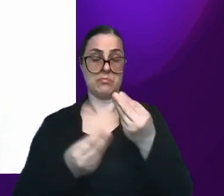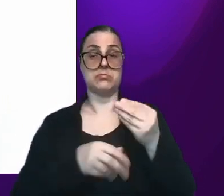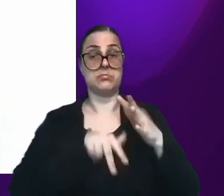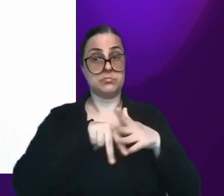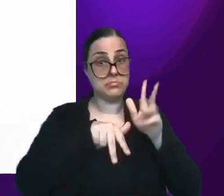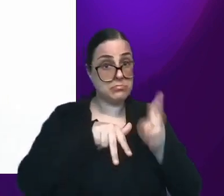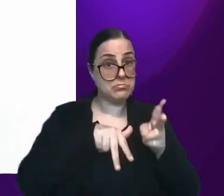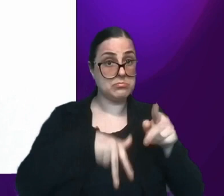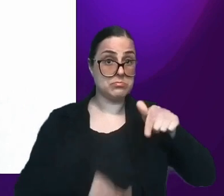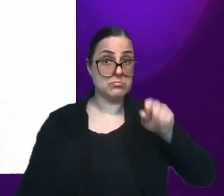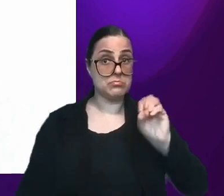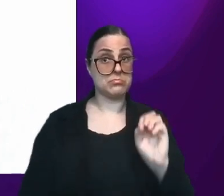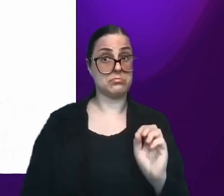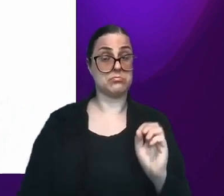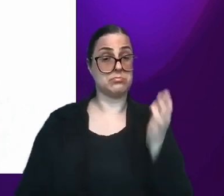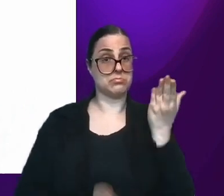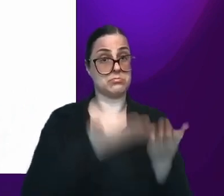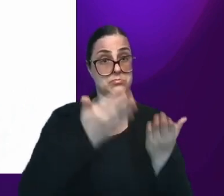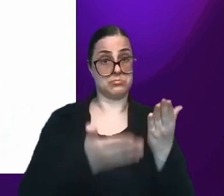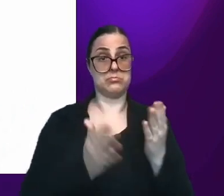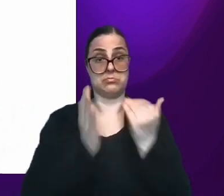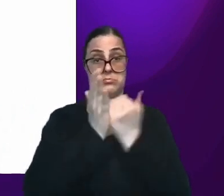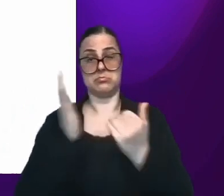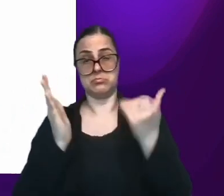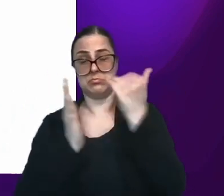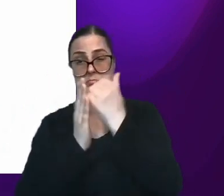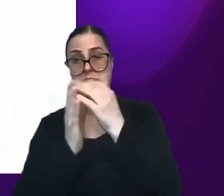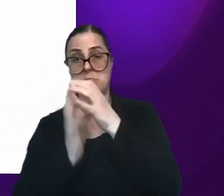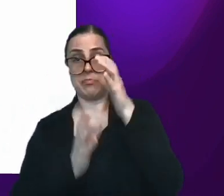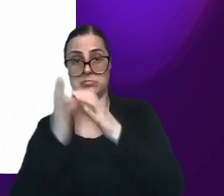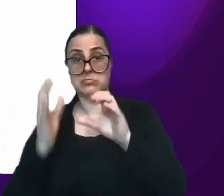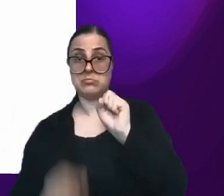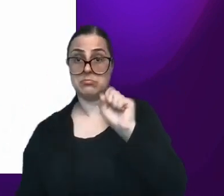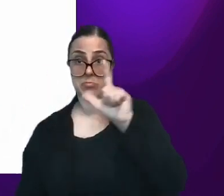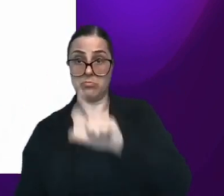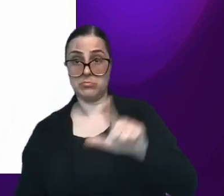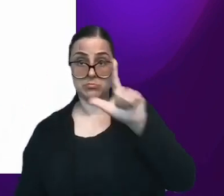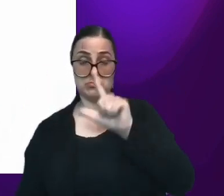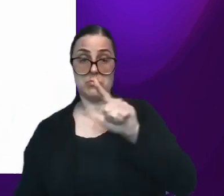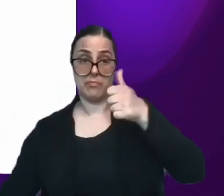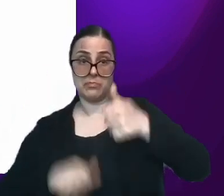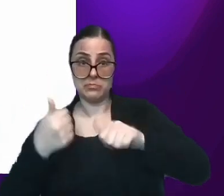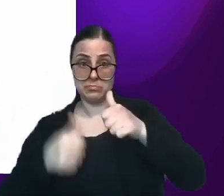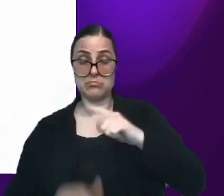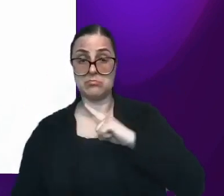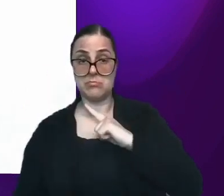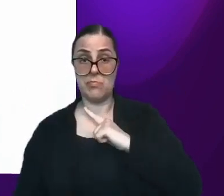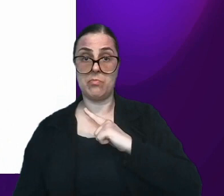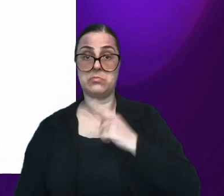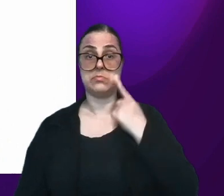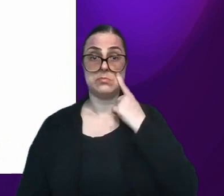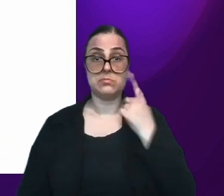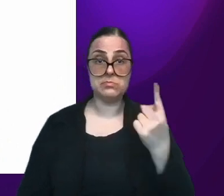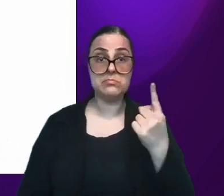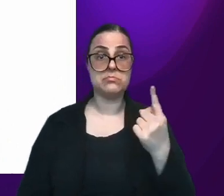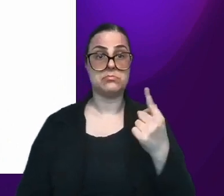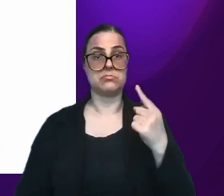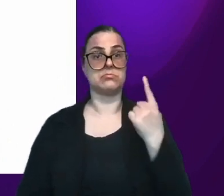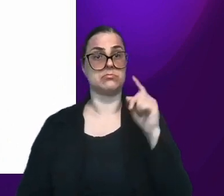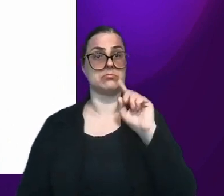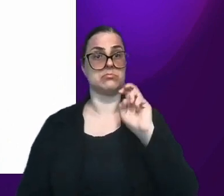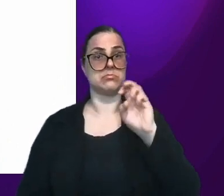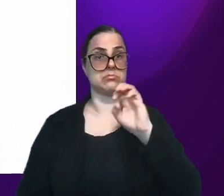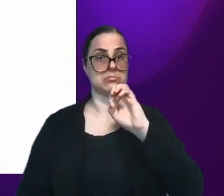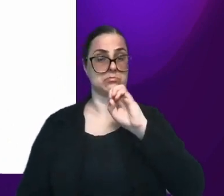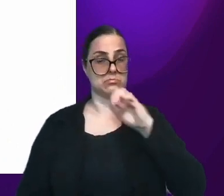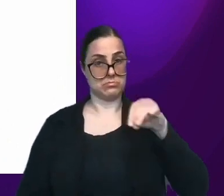8 litros na avaliação acumulado, um ganho estimado de 1,5 litro por dia, se ele está estável, a gente opta pela convencional,